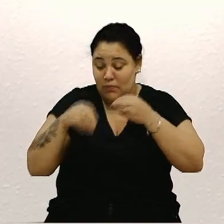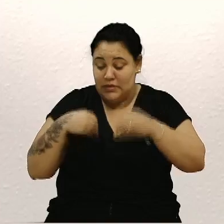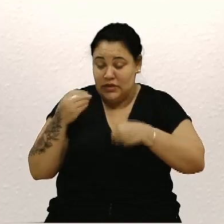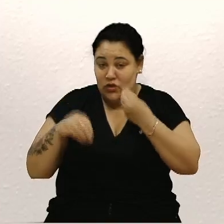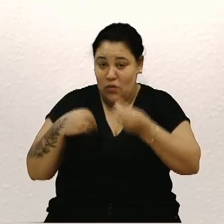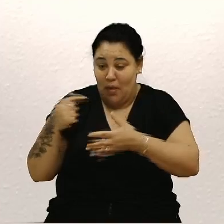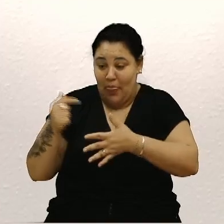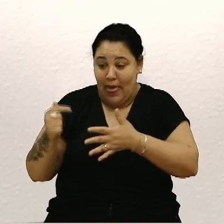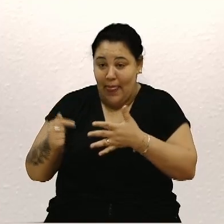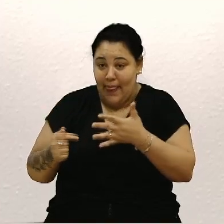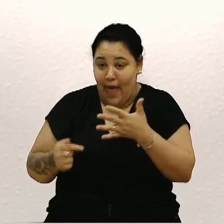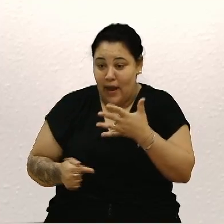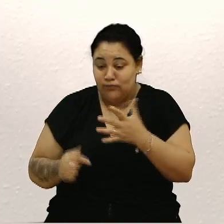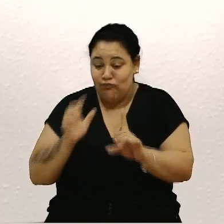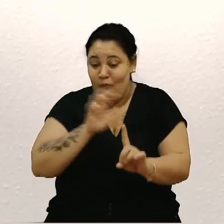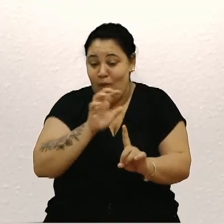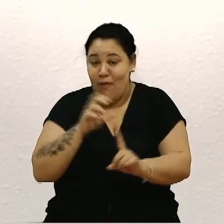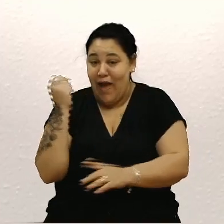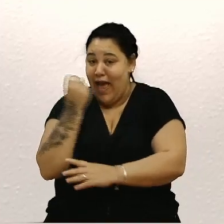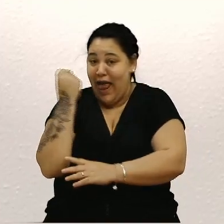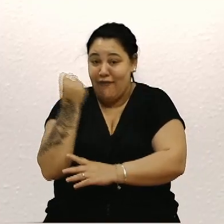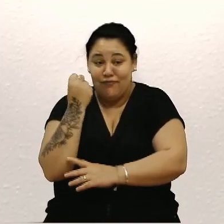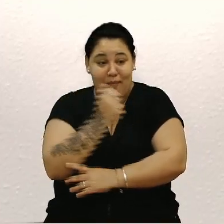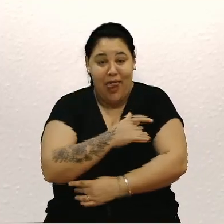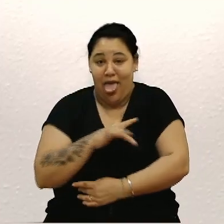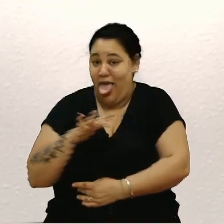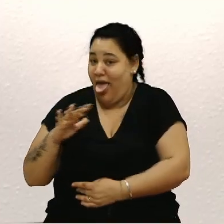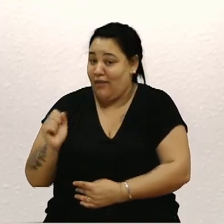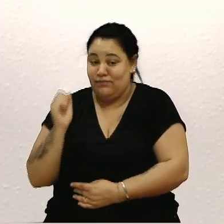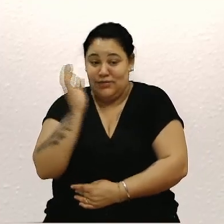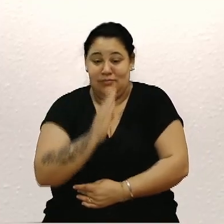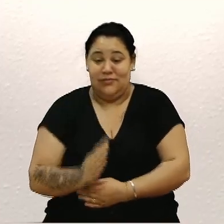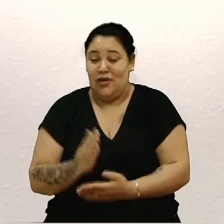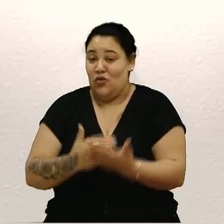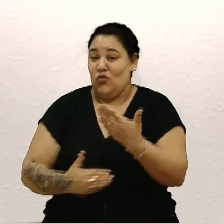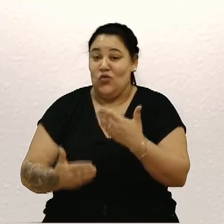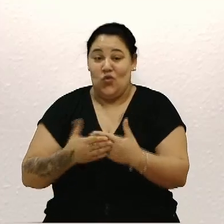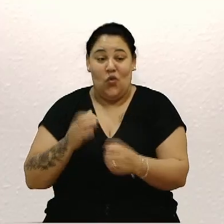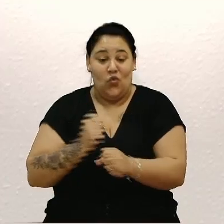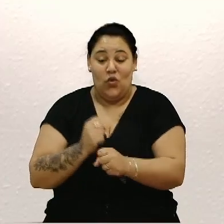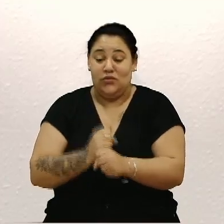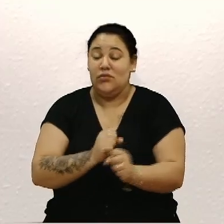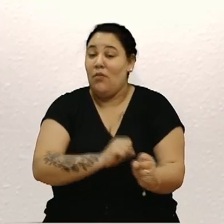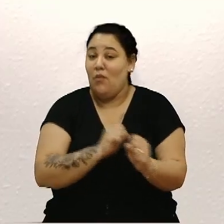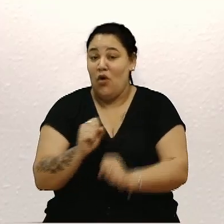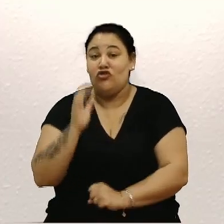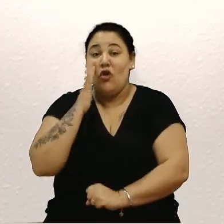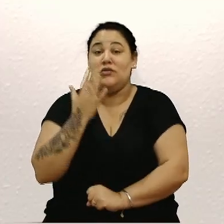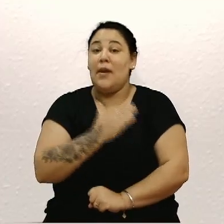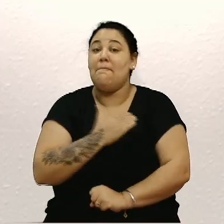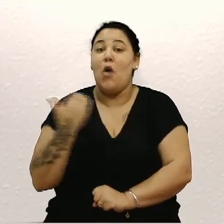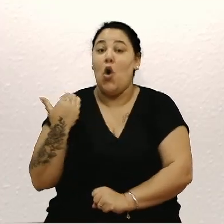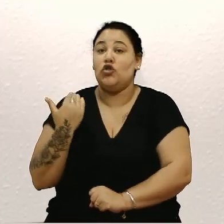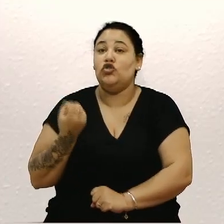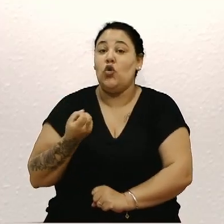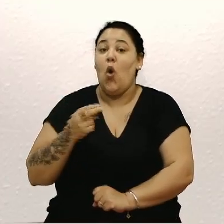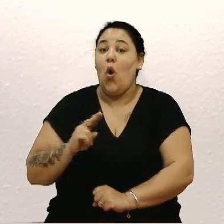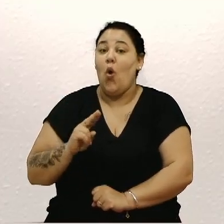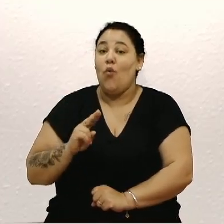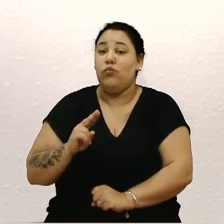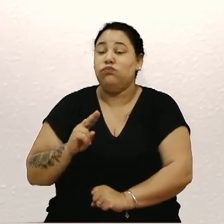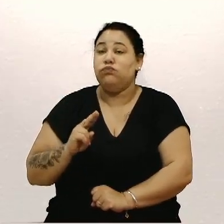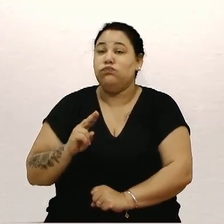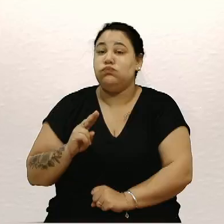afeta gravemente milhares de brasileiros todos os anos, podendo levar à morte ou causar a